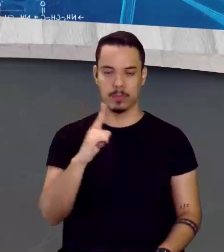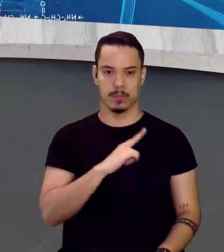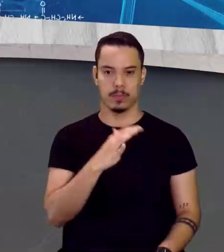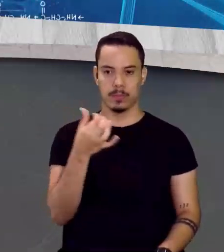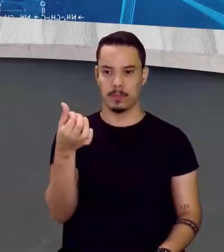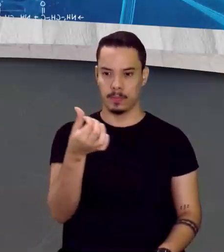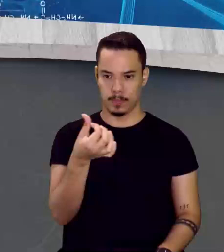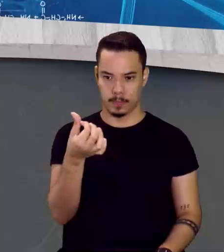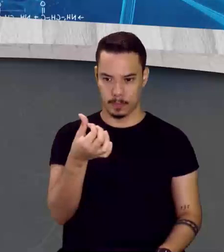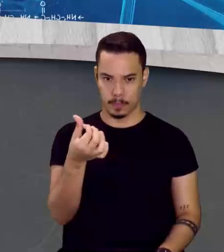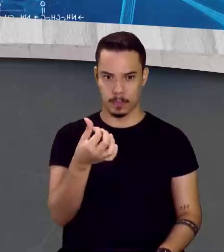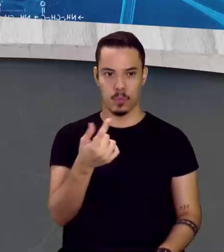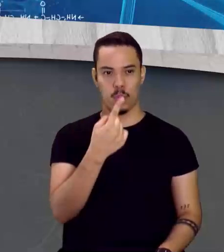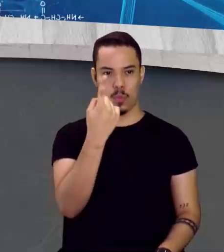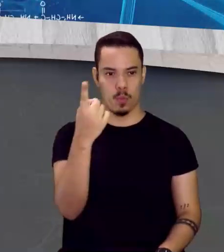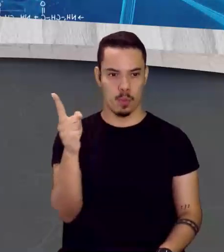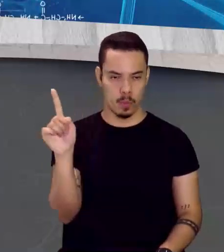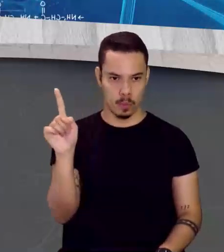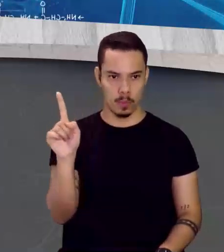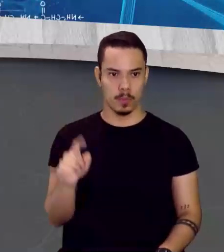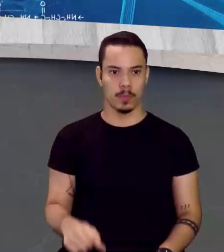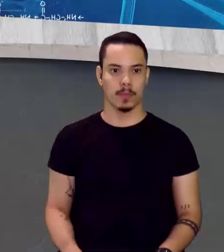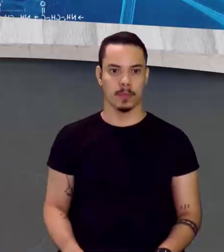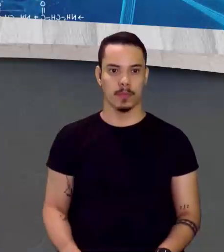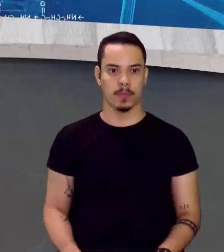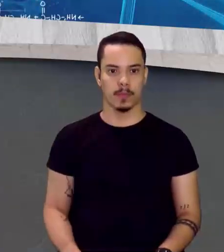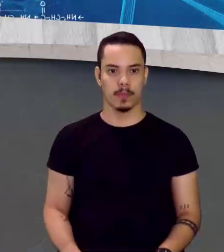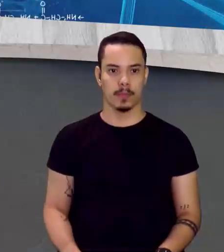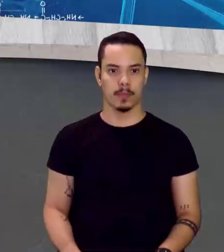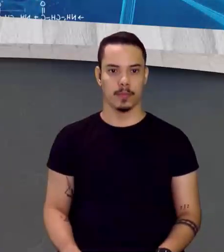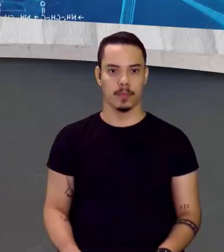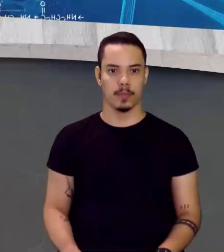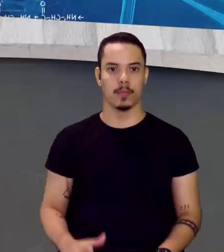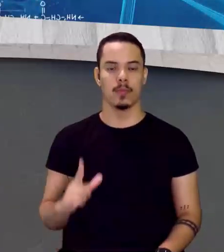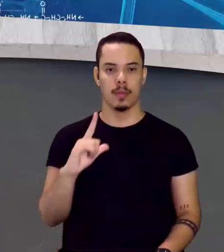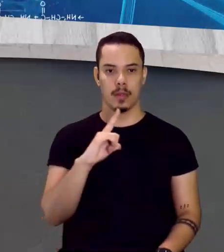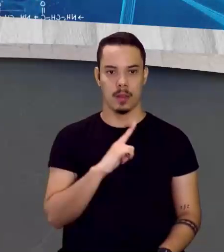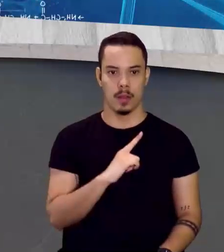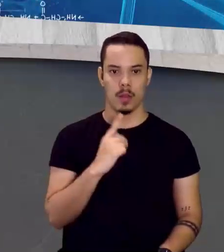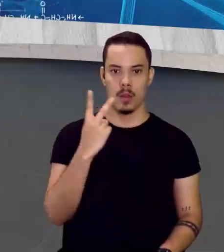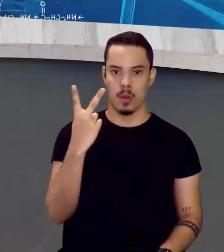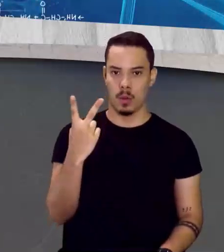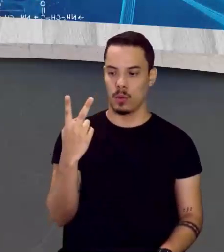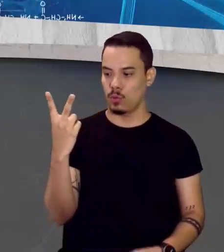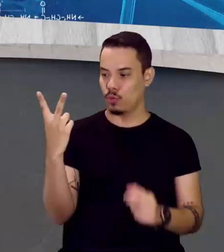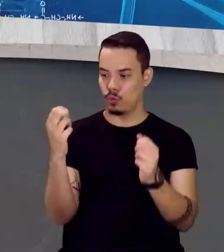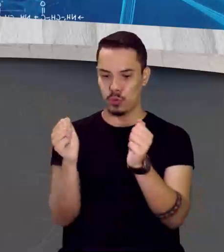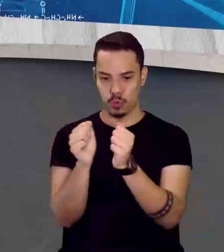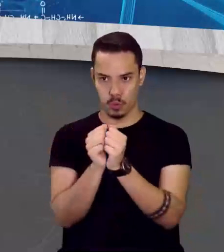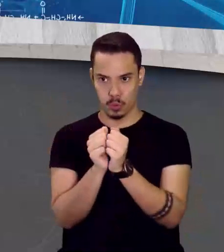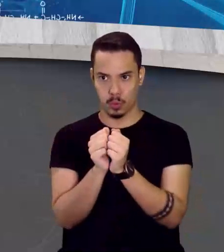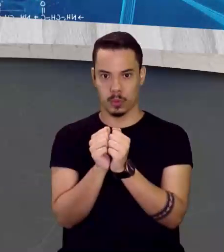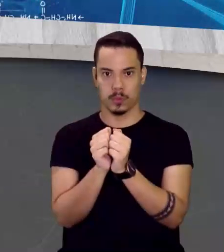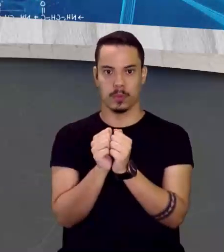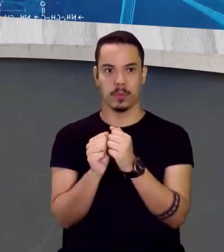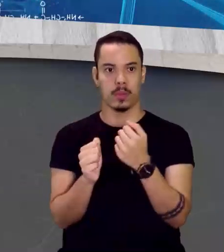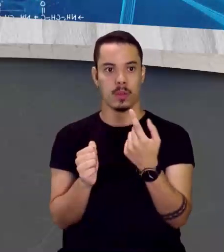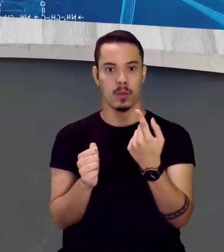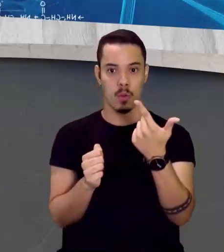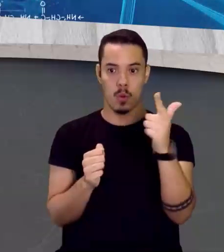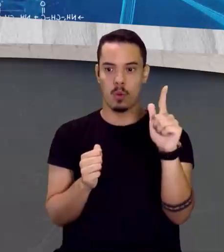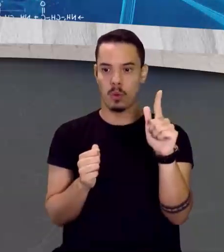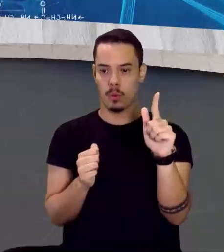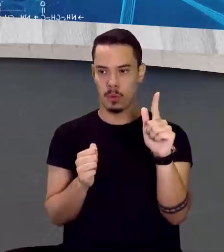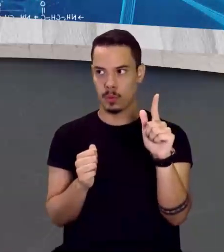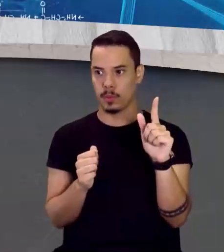na última camada. Liga-se um elétron com o hidrogênio e outro elétron com outro